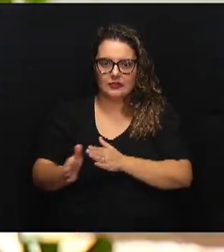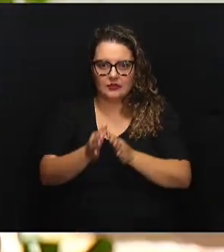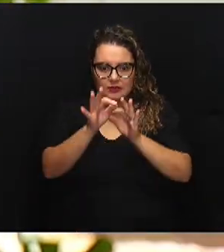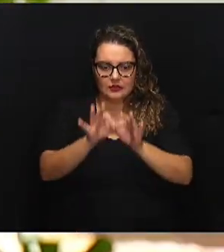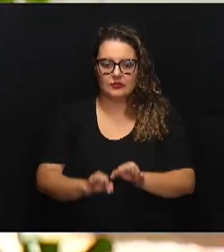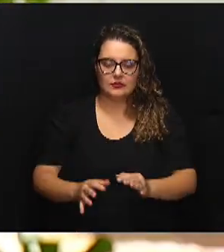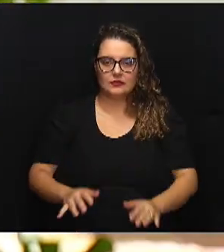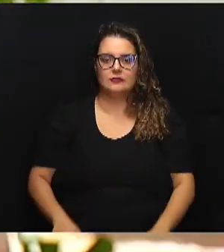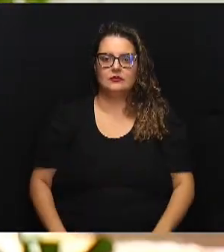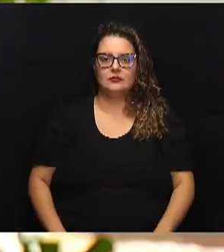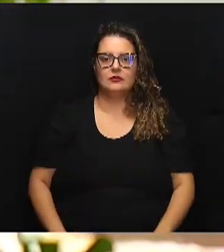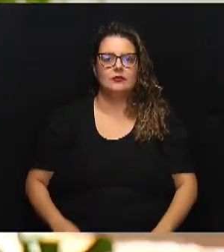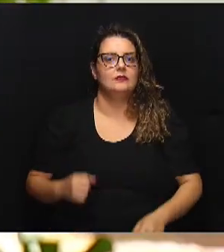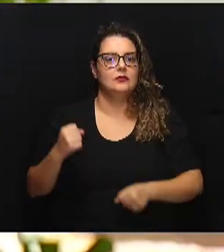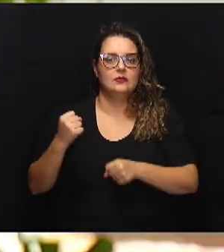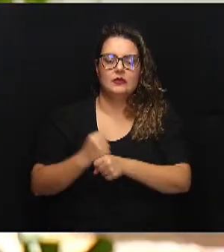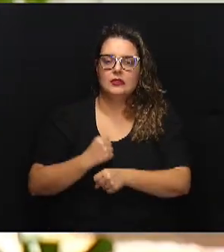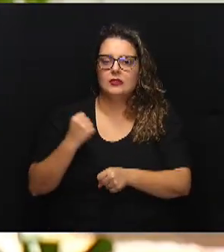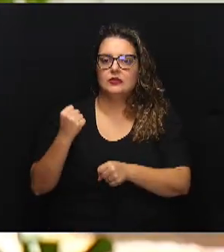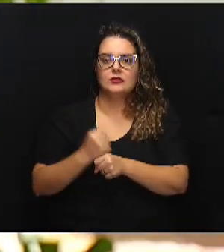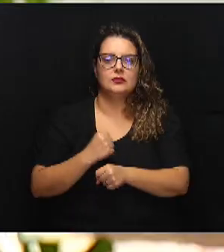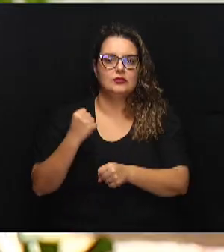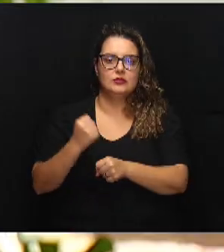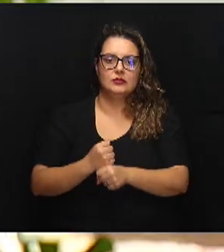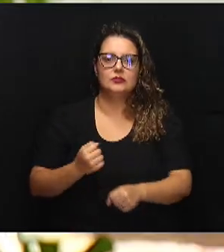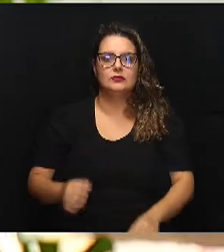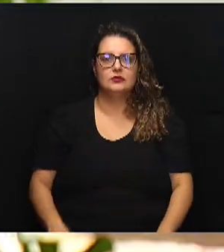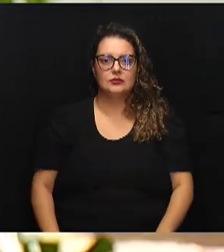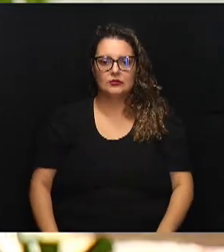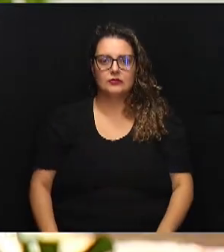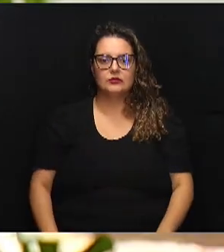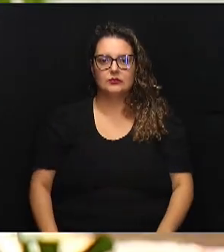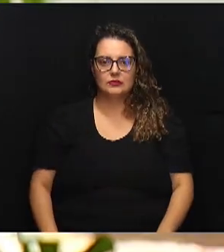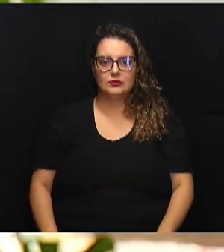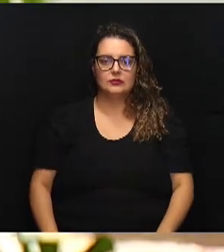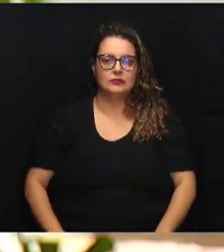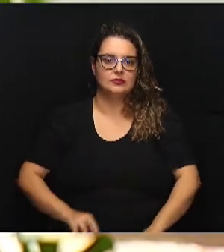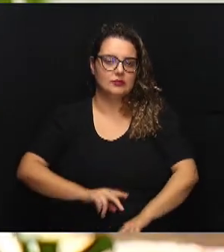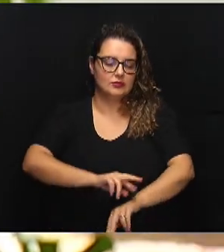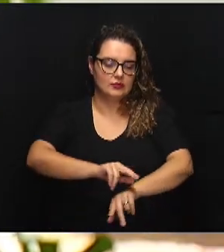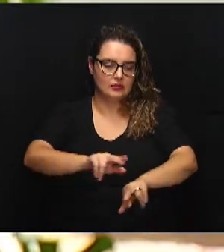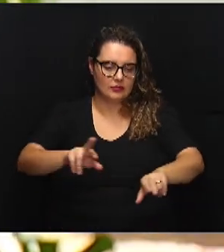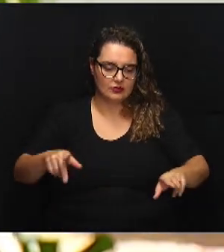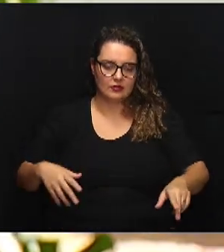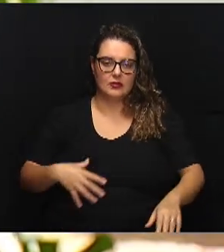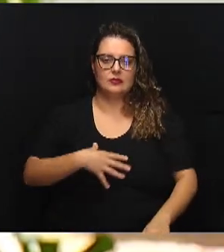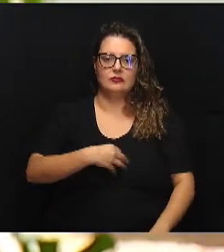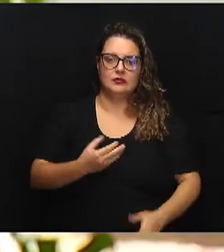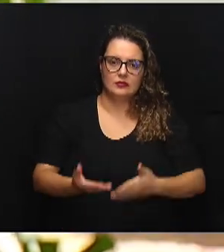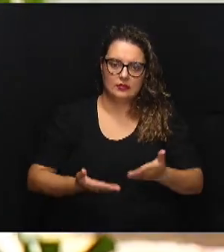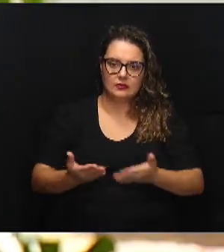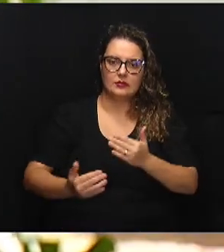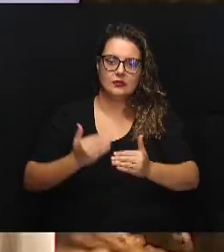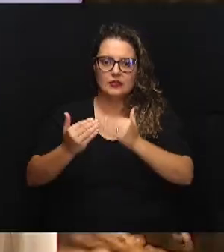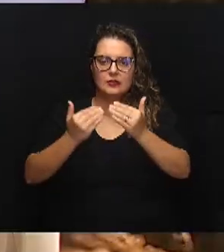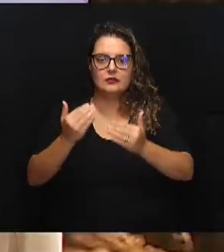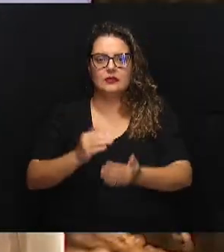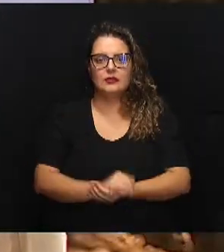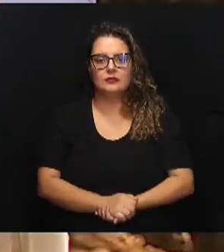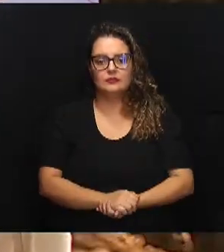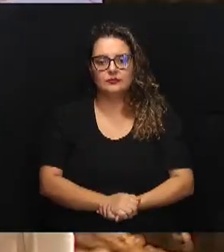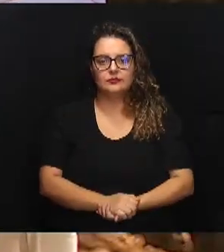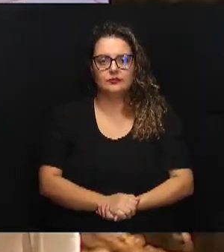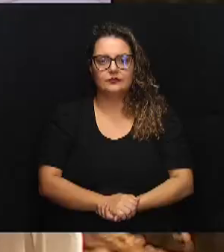certa. Foram dezenas de filhos que aqui foram tratados, recuperados. E